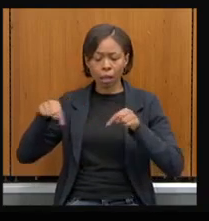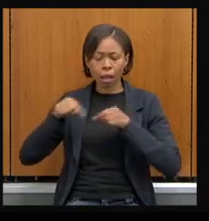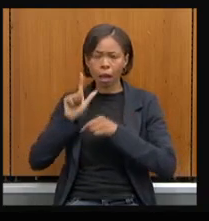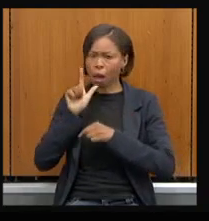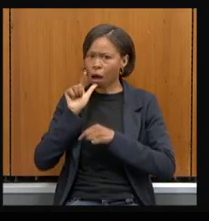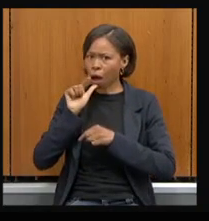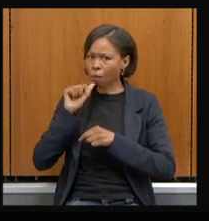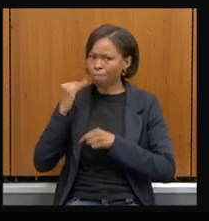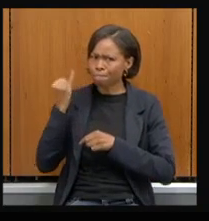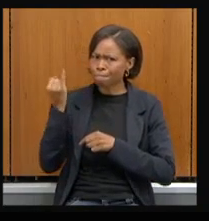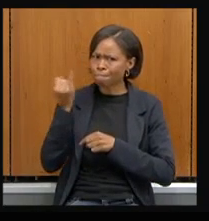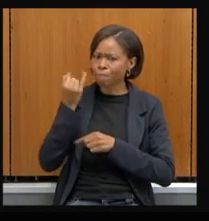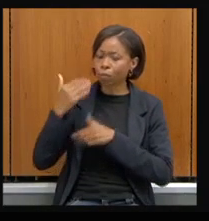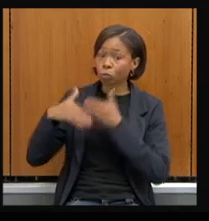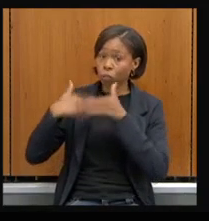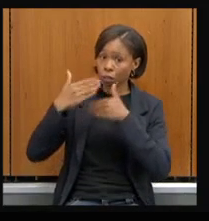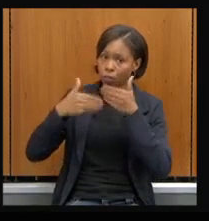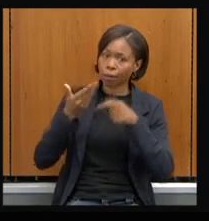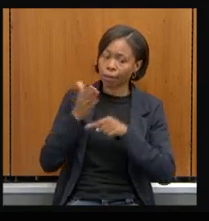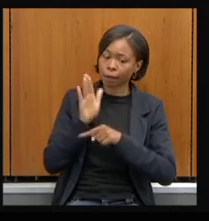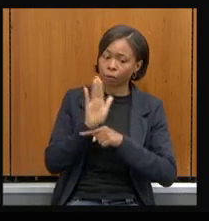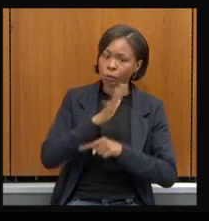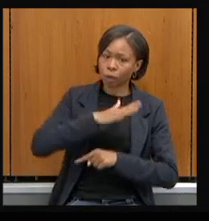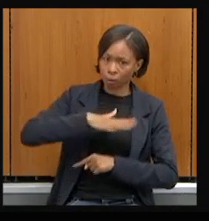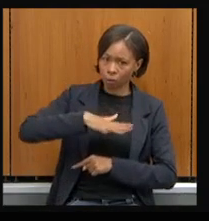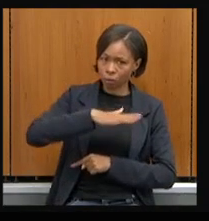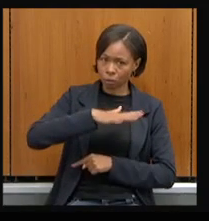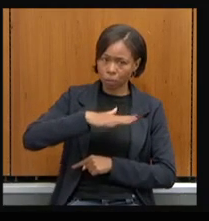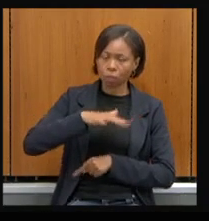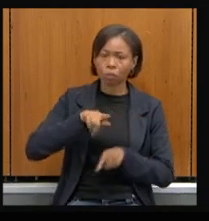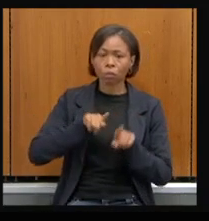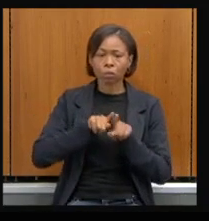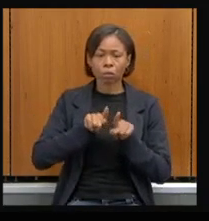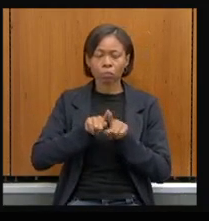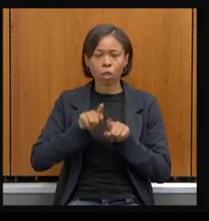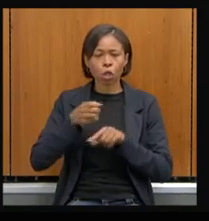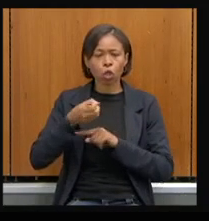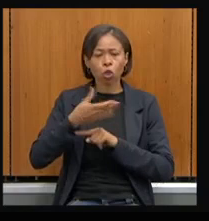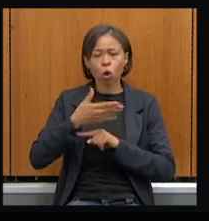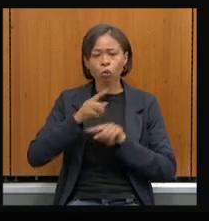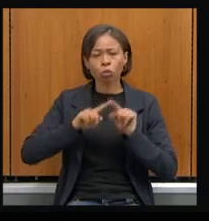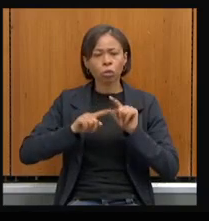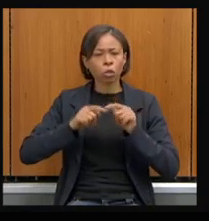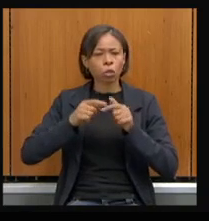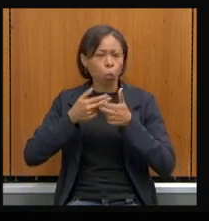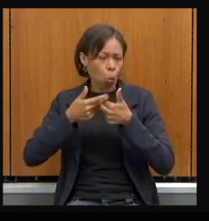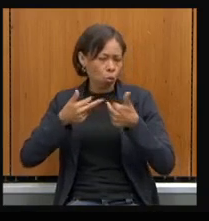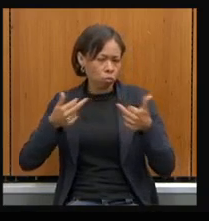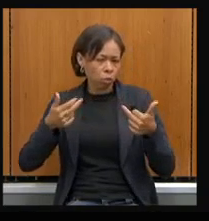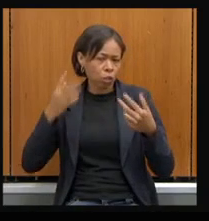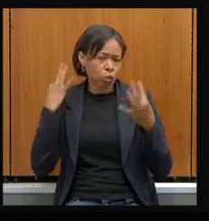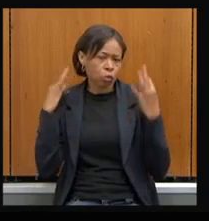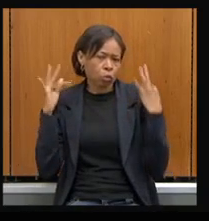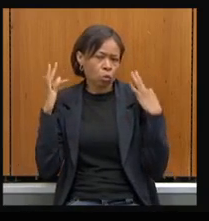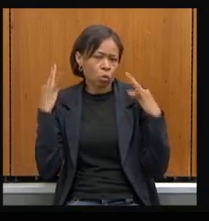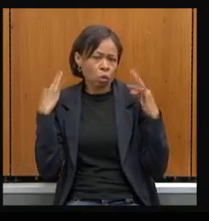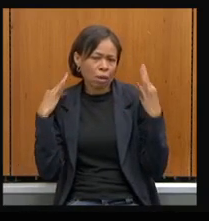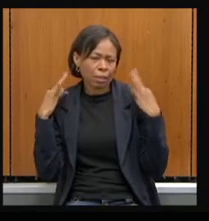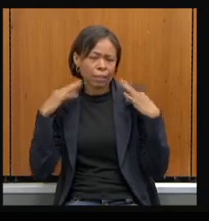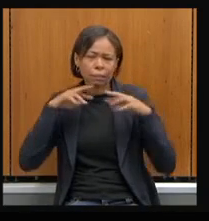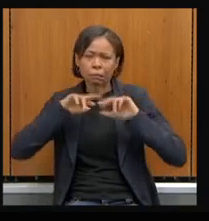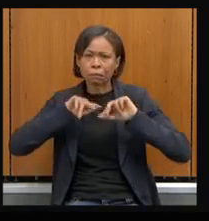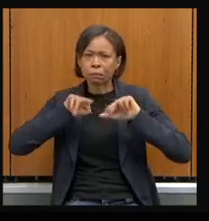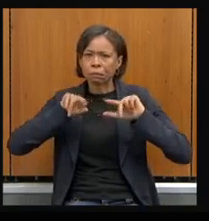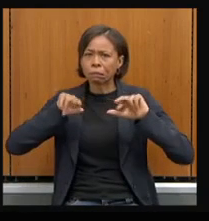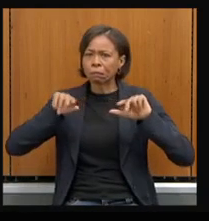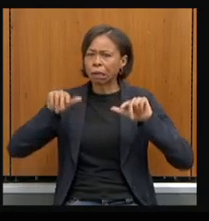econômico da região, novos produtos turísticos como Circuito Liberdade, Transmantiqueira, Turismo